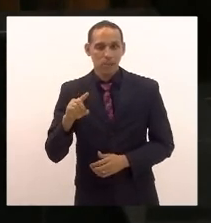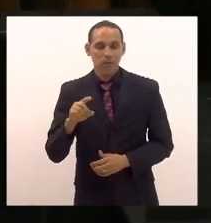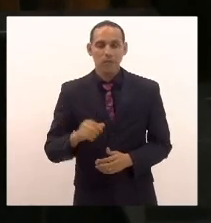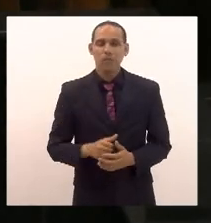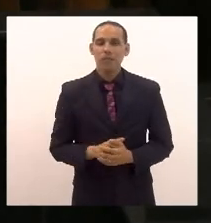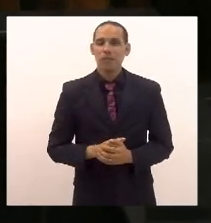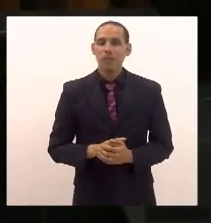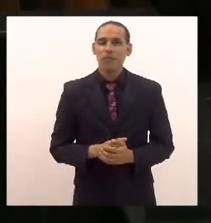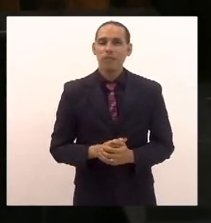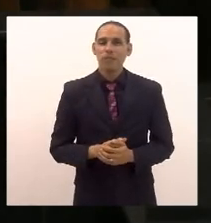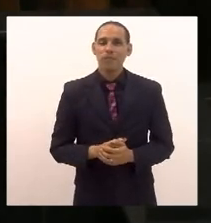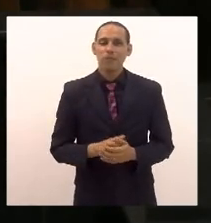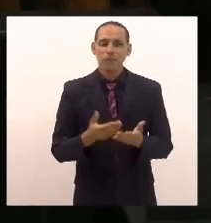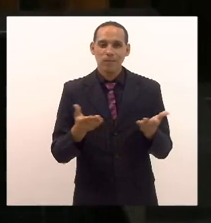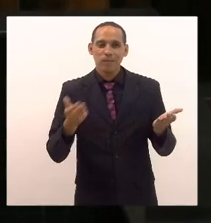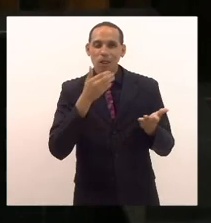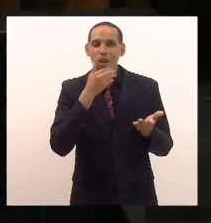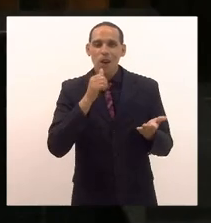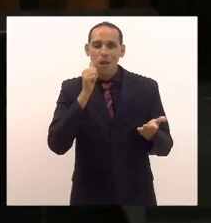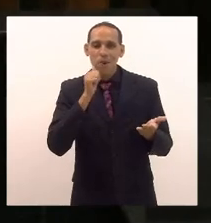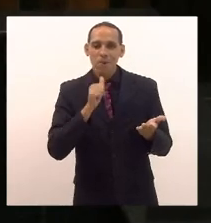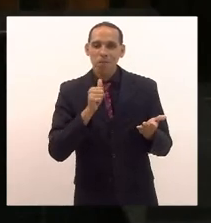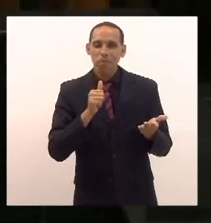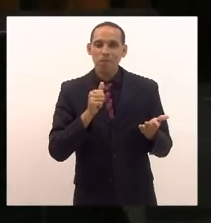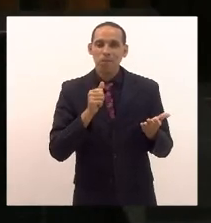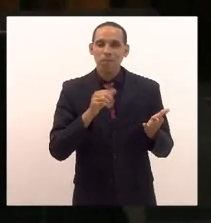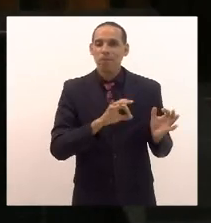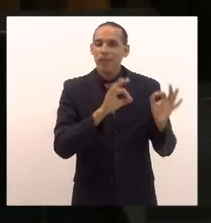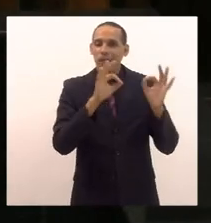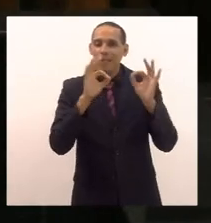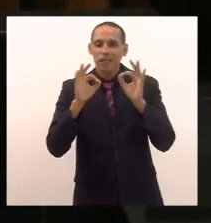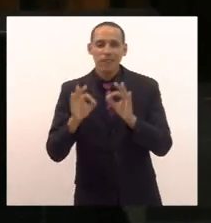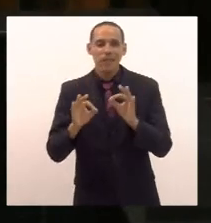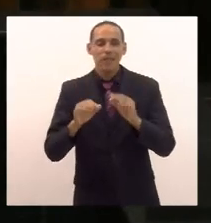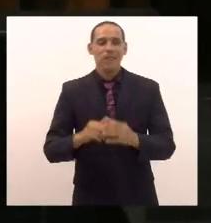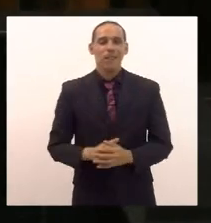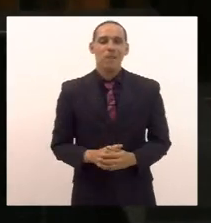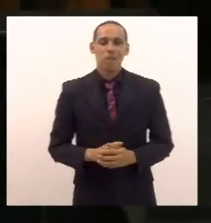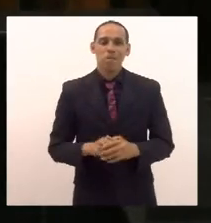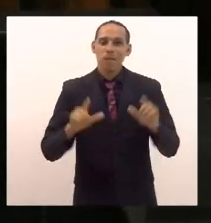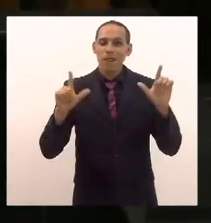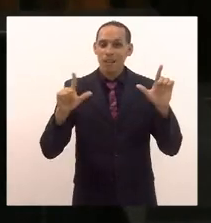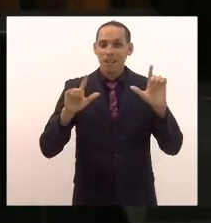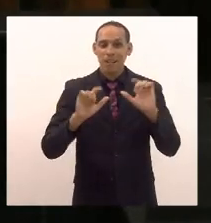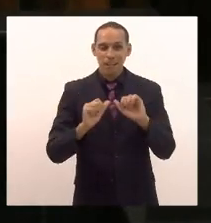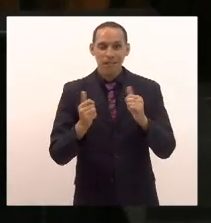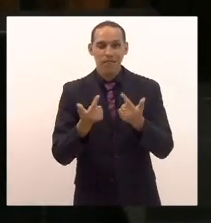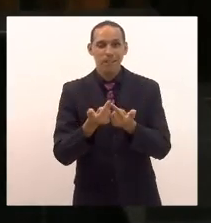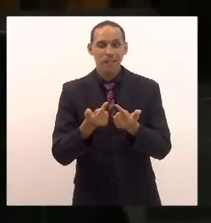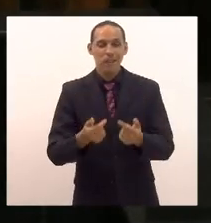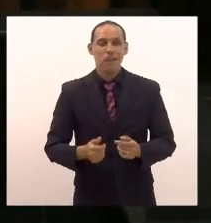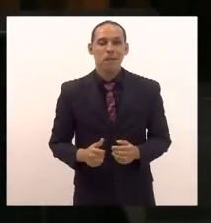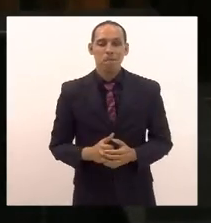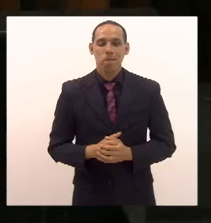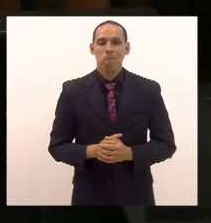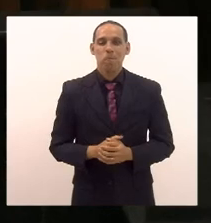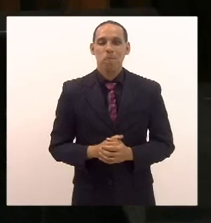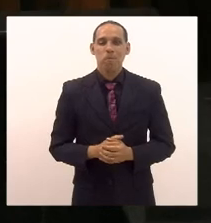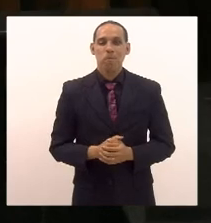chora senhores que nos assistem pela TV alerj